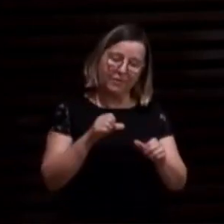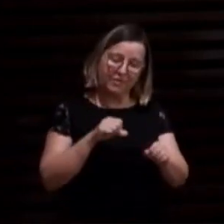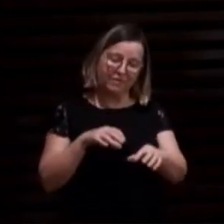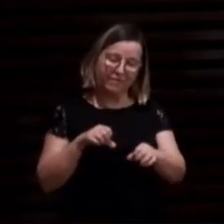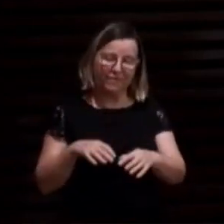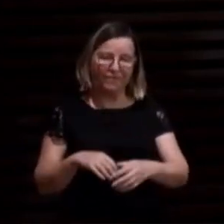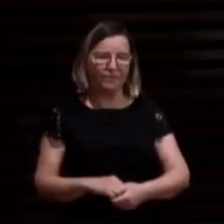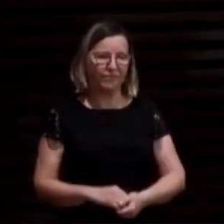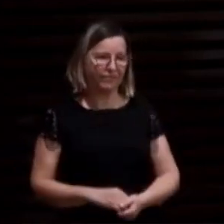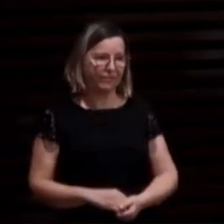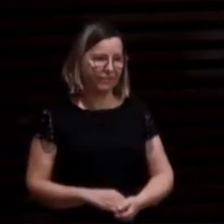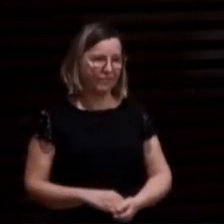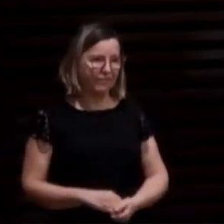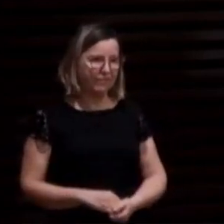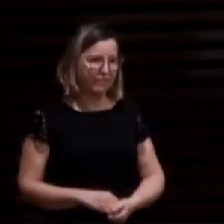É